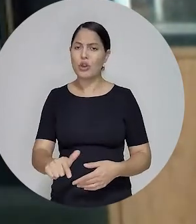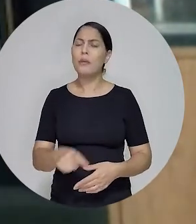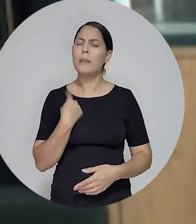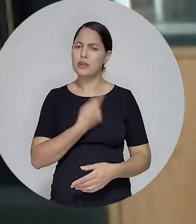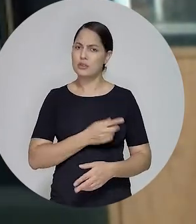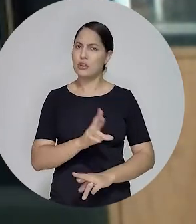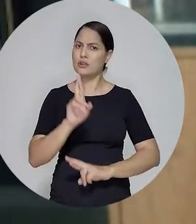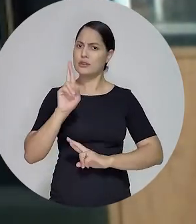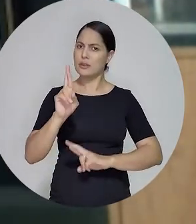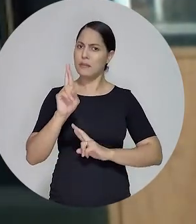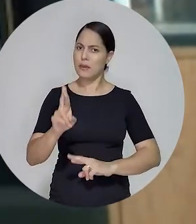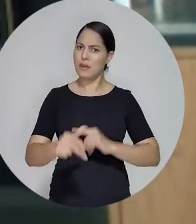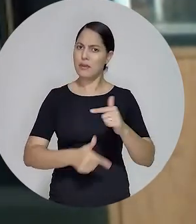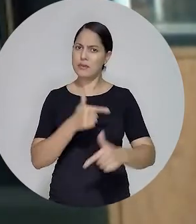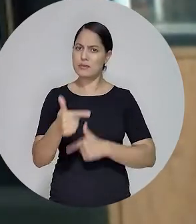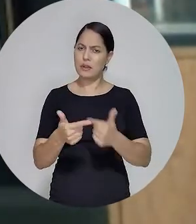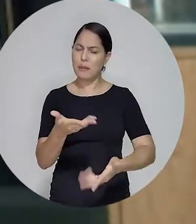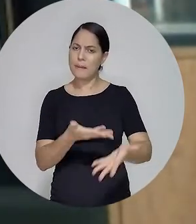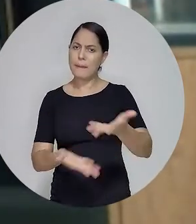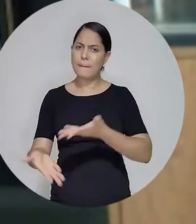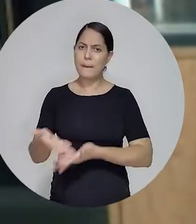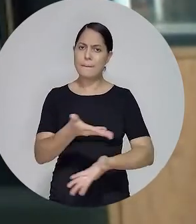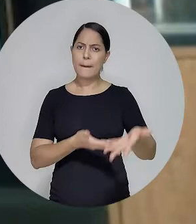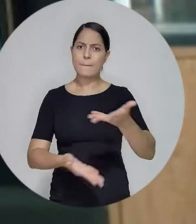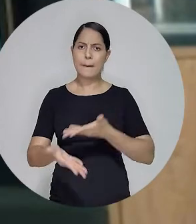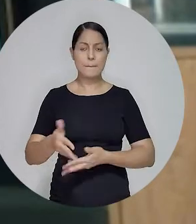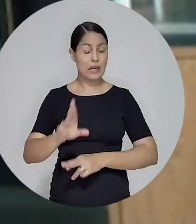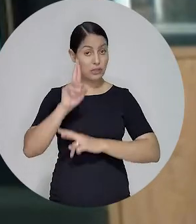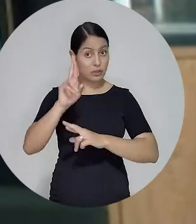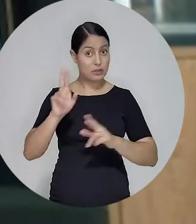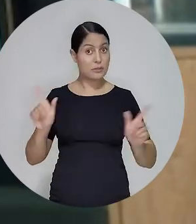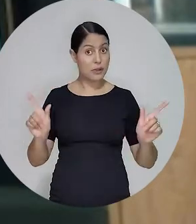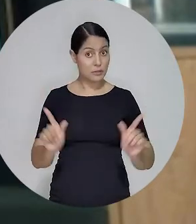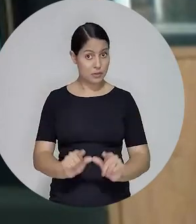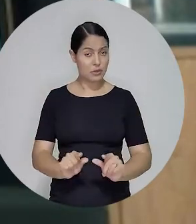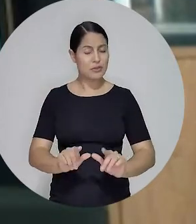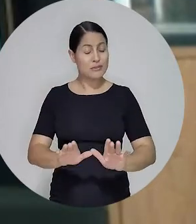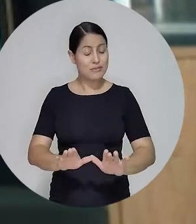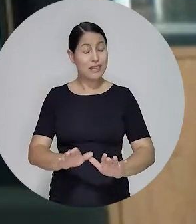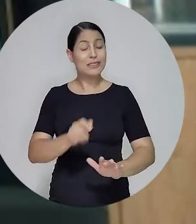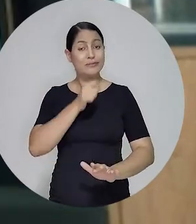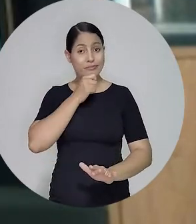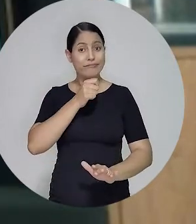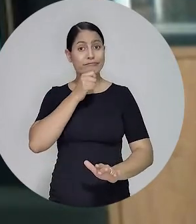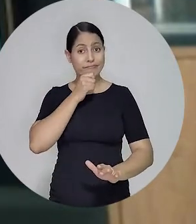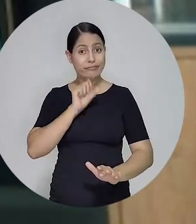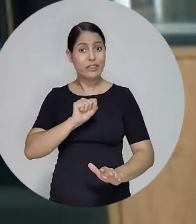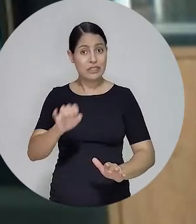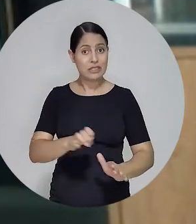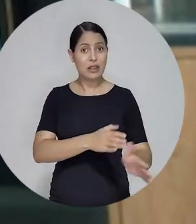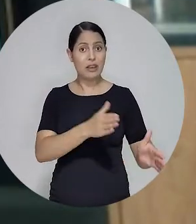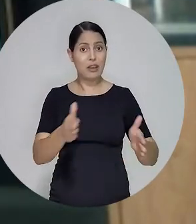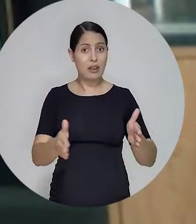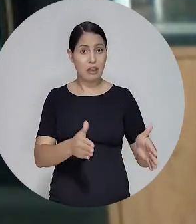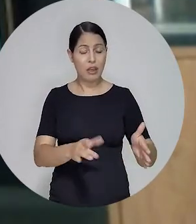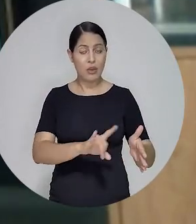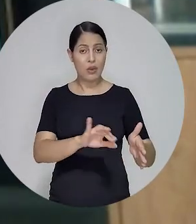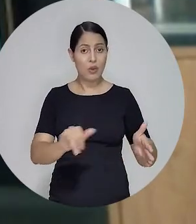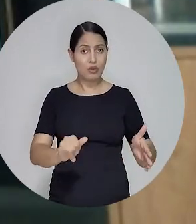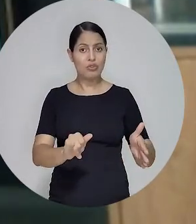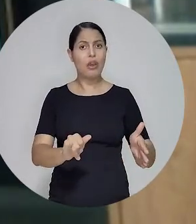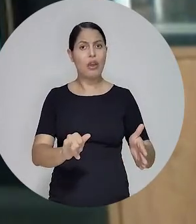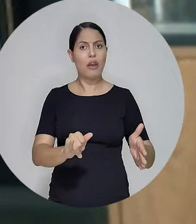que esperamos aí, nesse trabalho que estamos fazendo colaborativo, venha a diminuir. Mas, por enquanto, sempre que